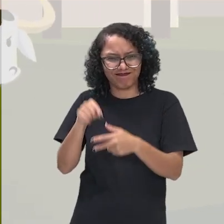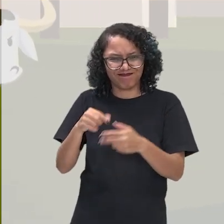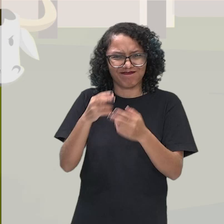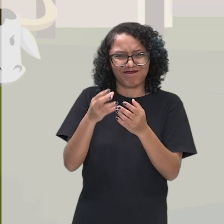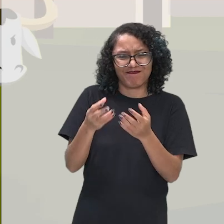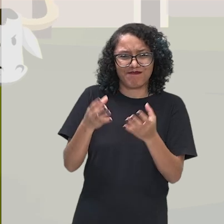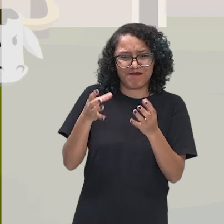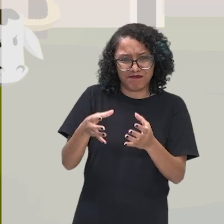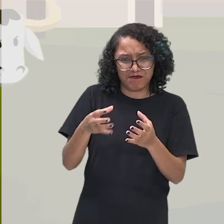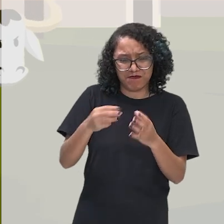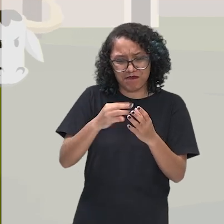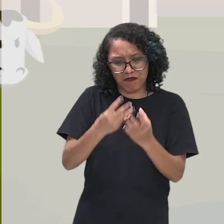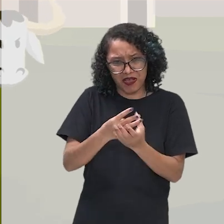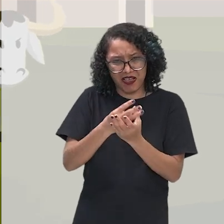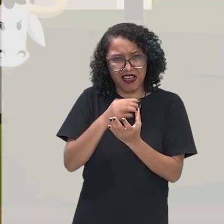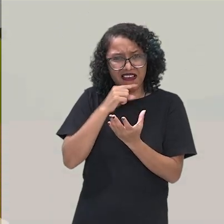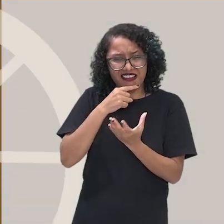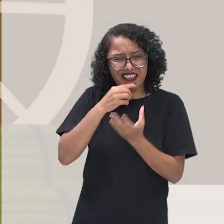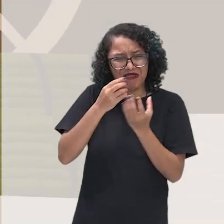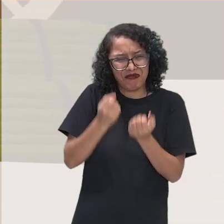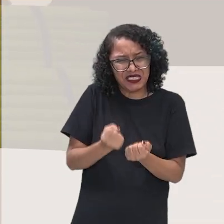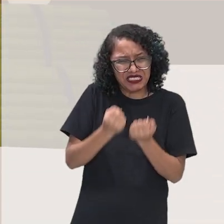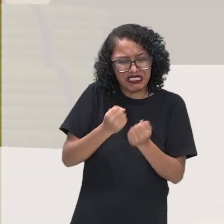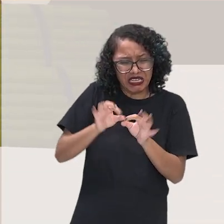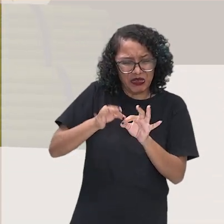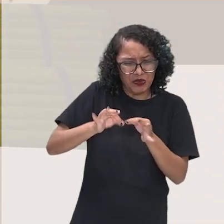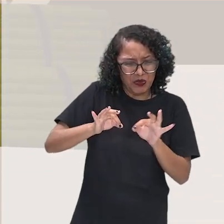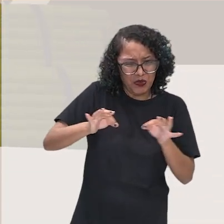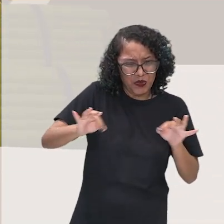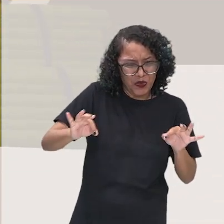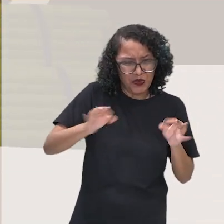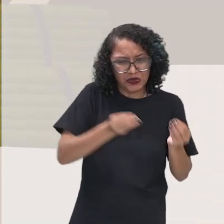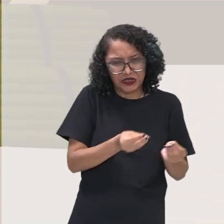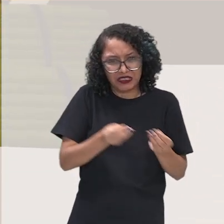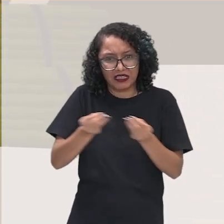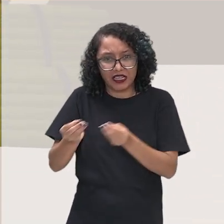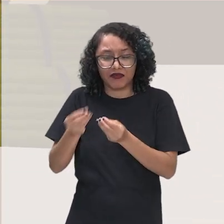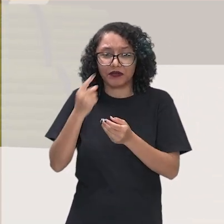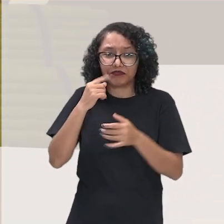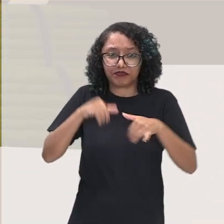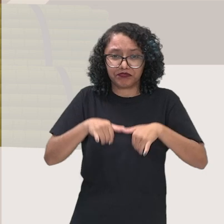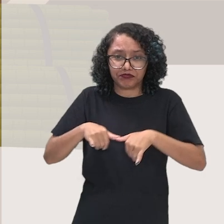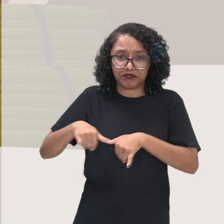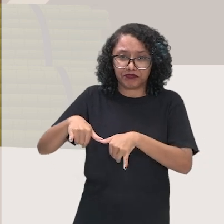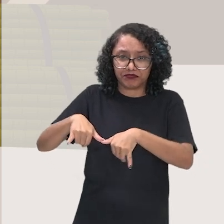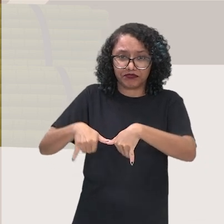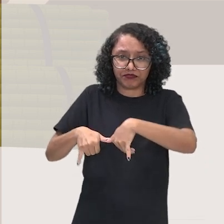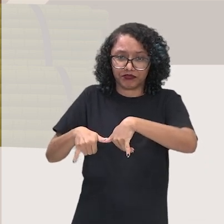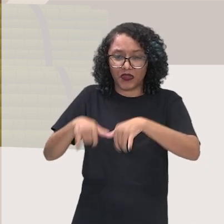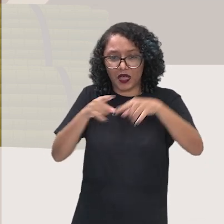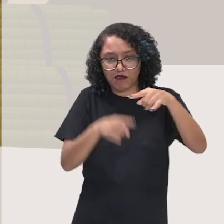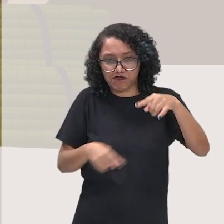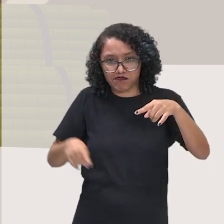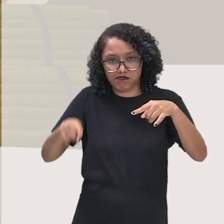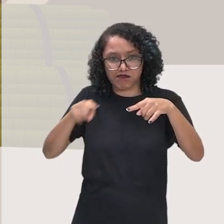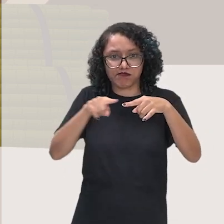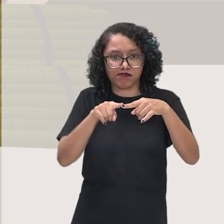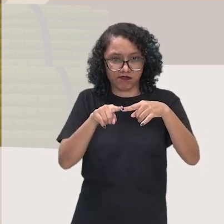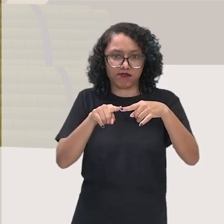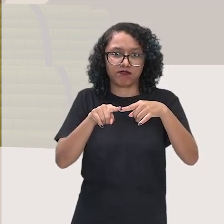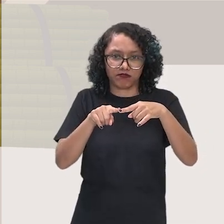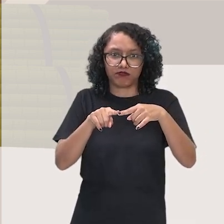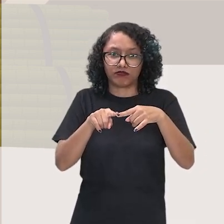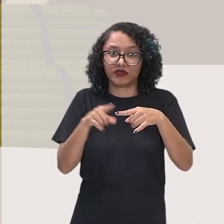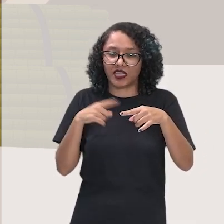cana por longas distâncias. No engenho, a cana é triturada em grandes moinhos, geralmente movidos